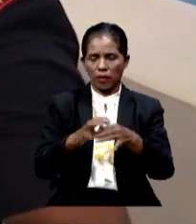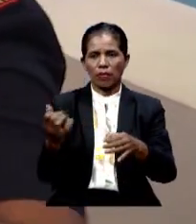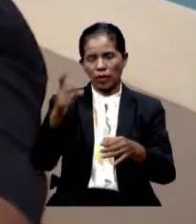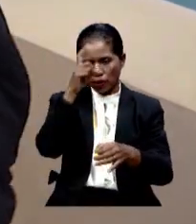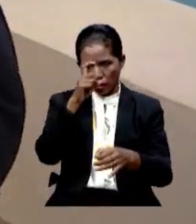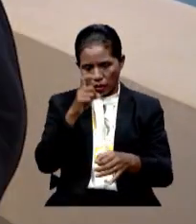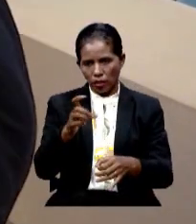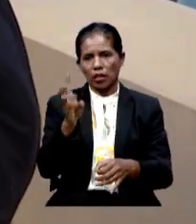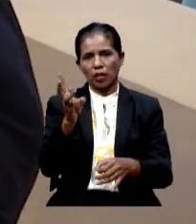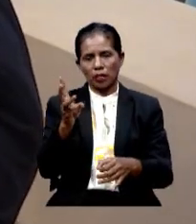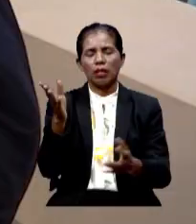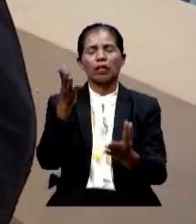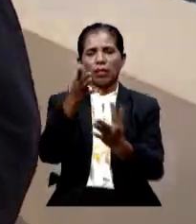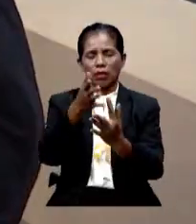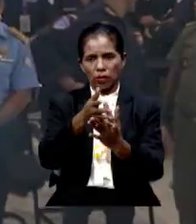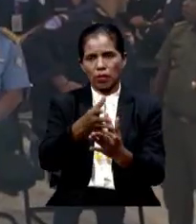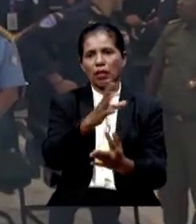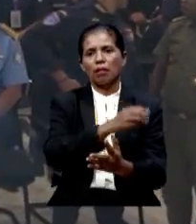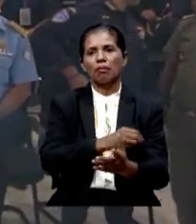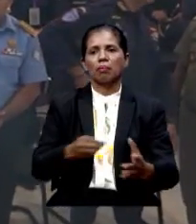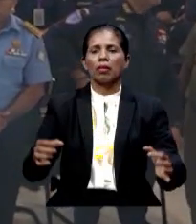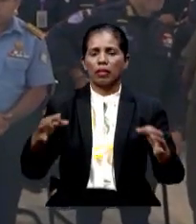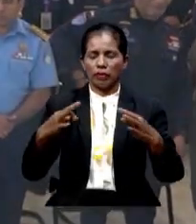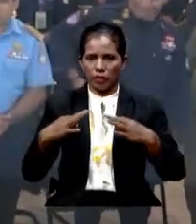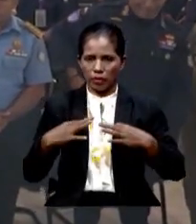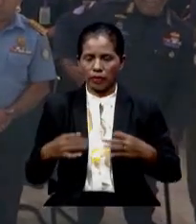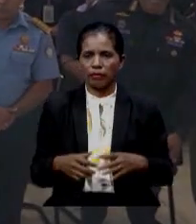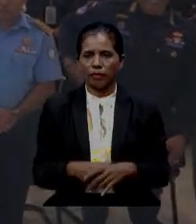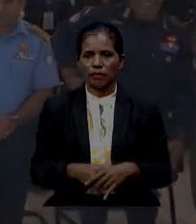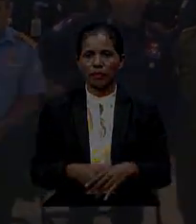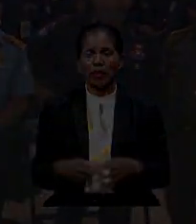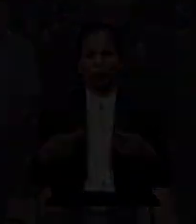idari to ne nulo tama ona ba reforma. João Carlos, bem-vindo Simenis, Tiemen.